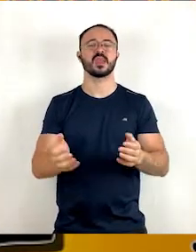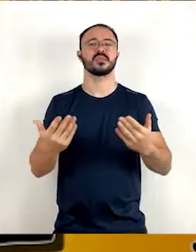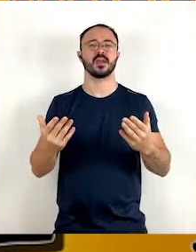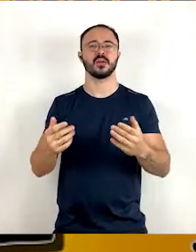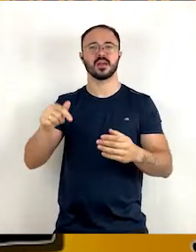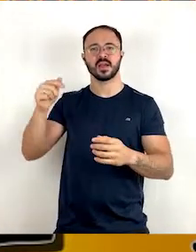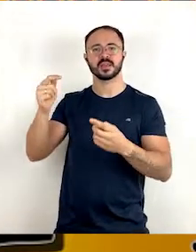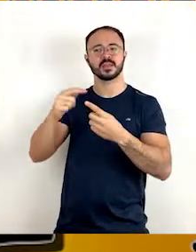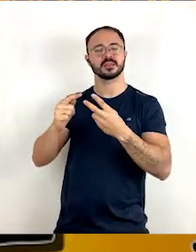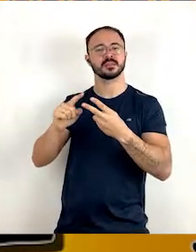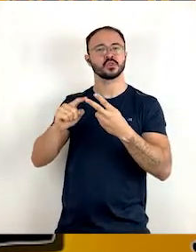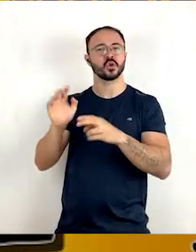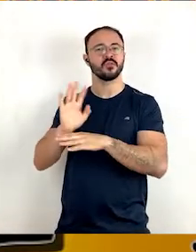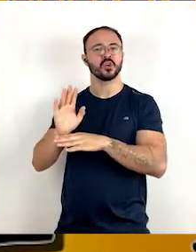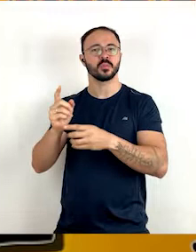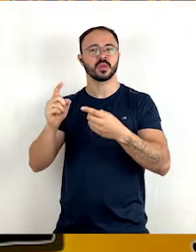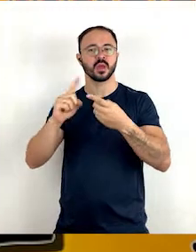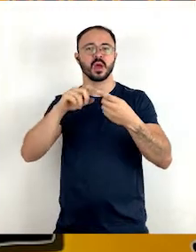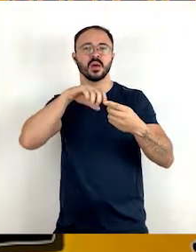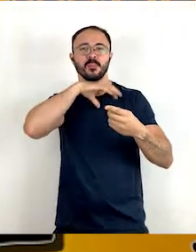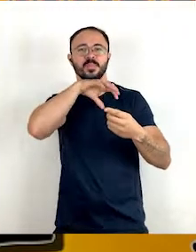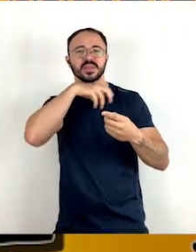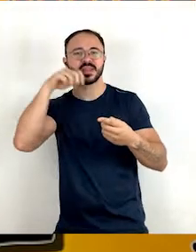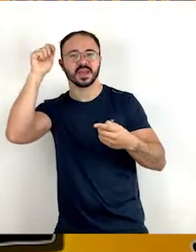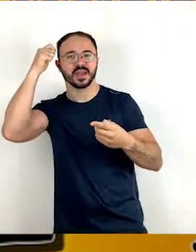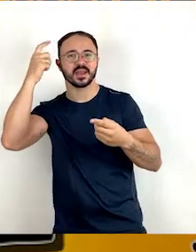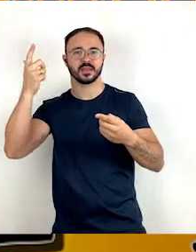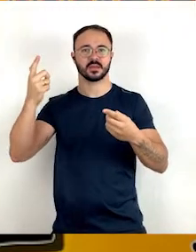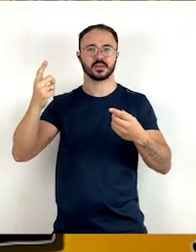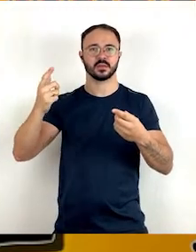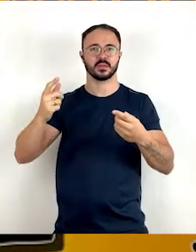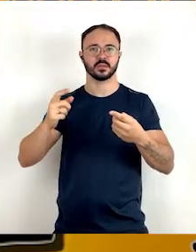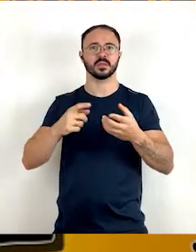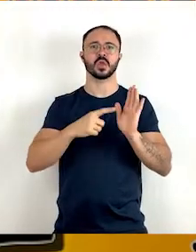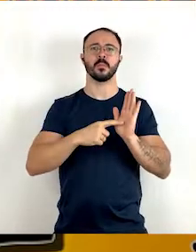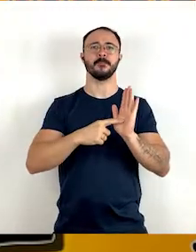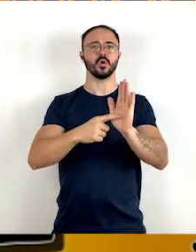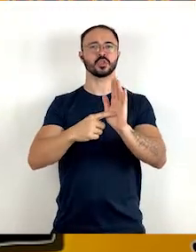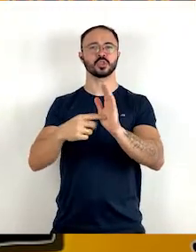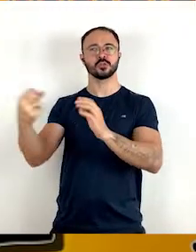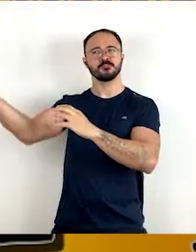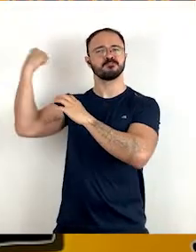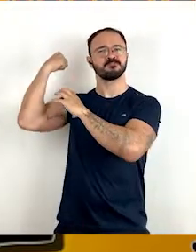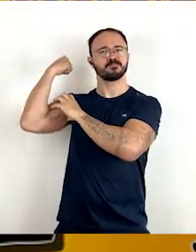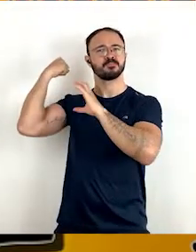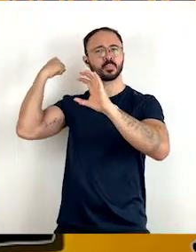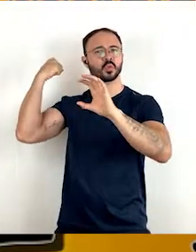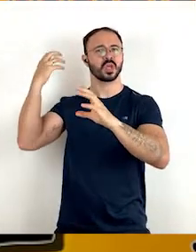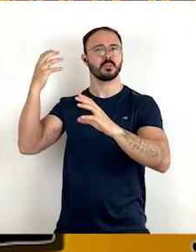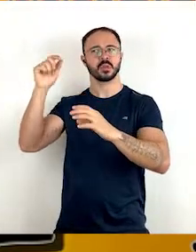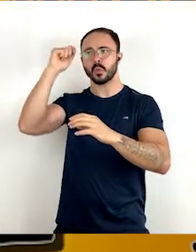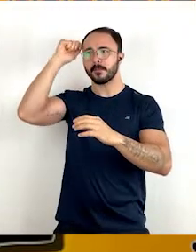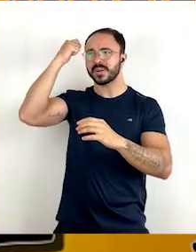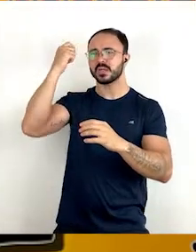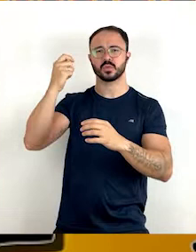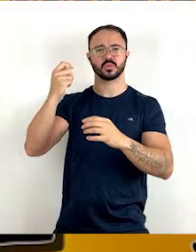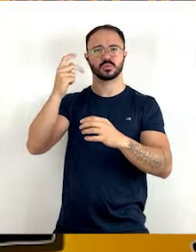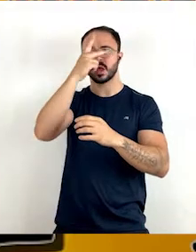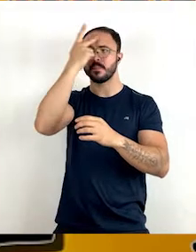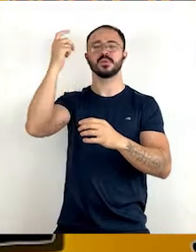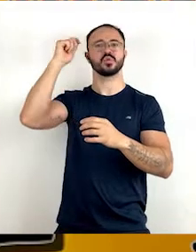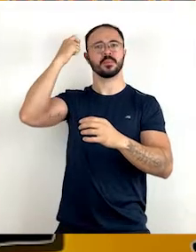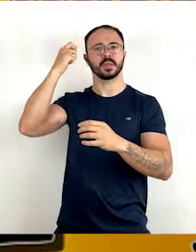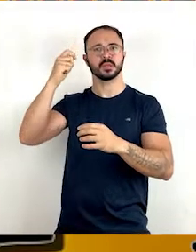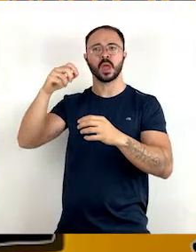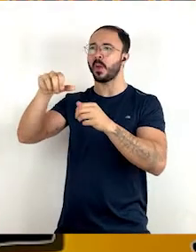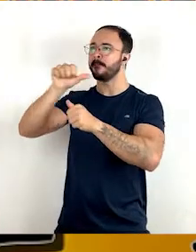falar desses dois filmes, tanto o filme Pantera Negra, que traz um empoderamento preto, que traz uma ressignificação